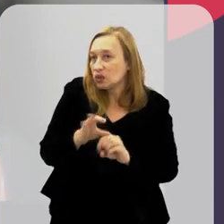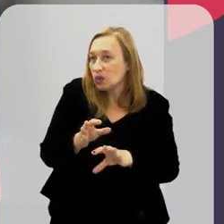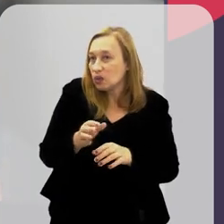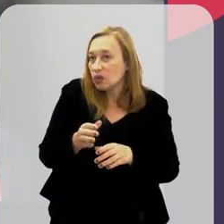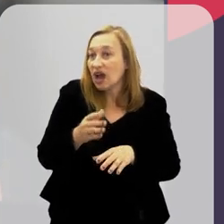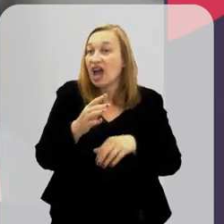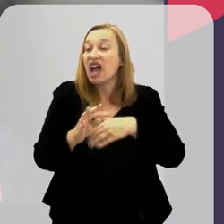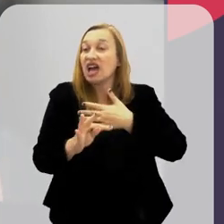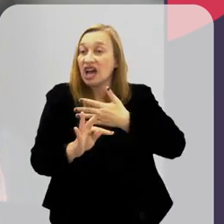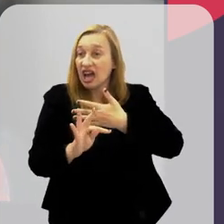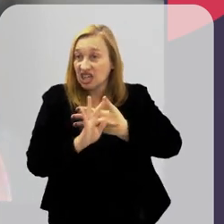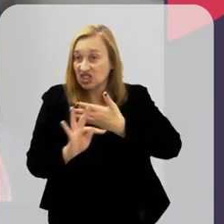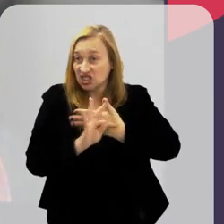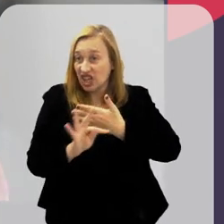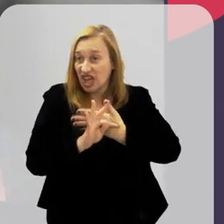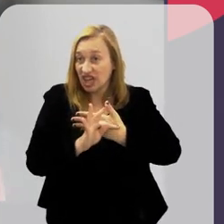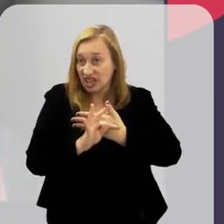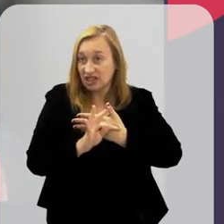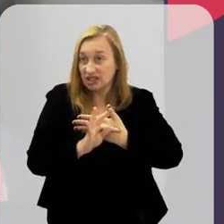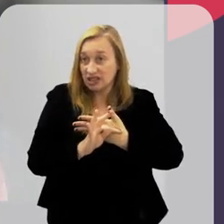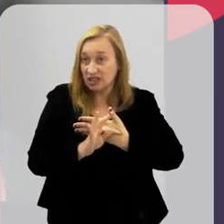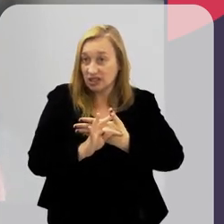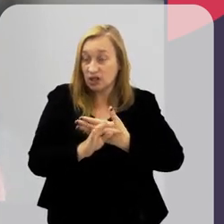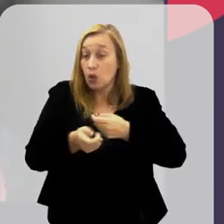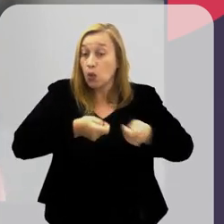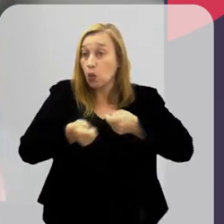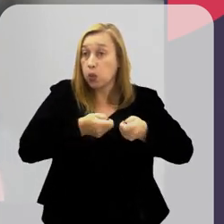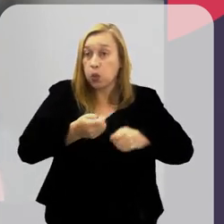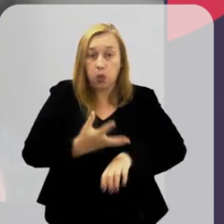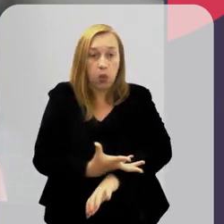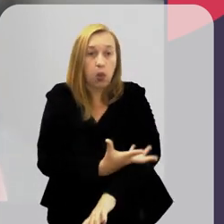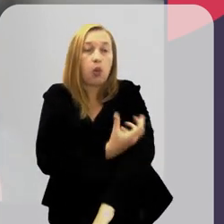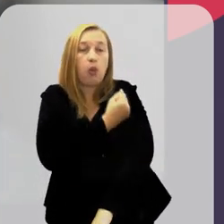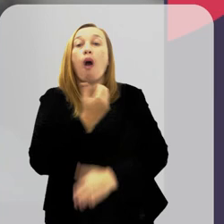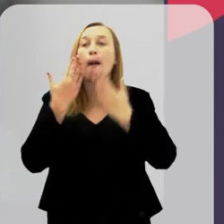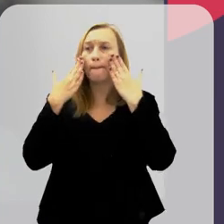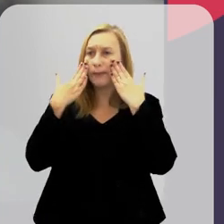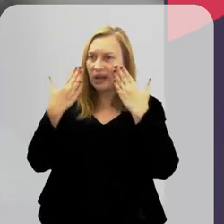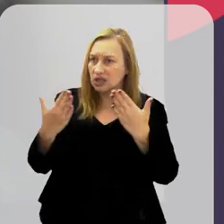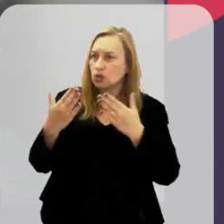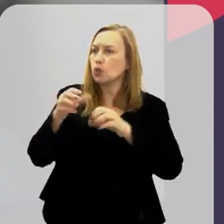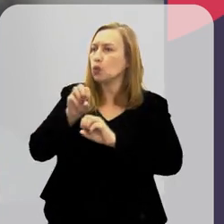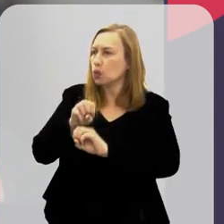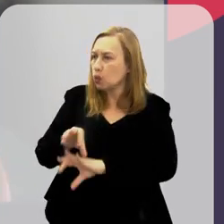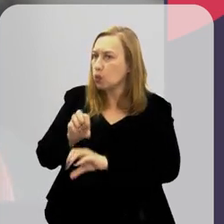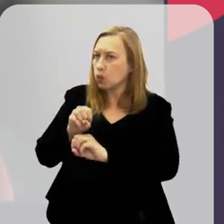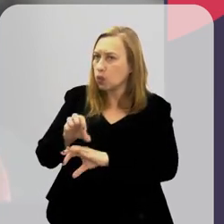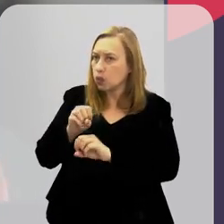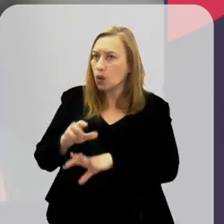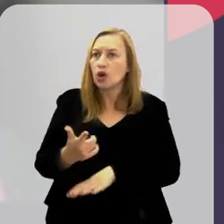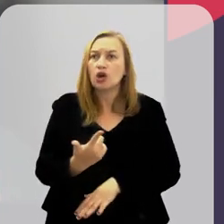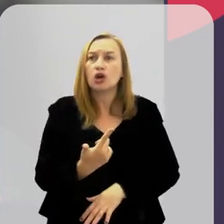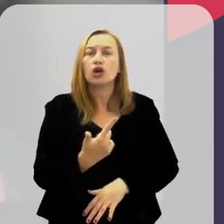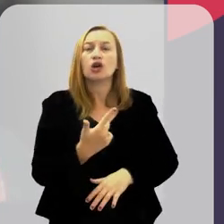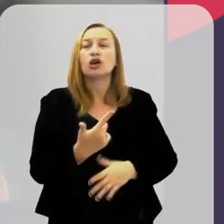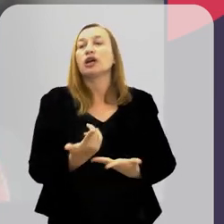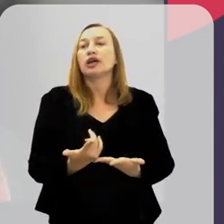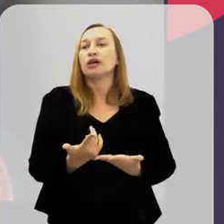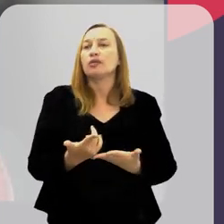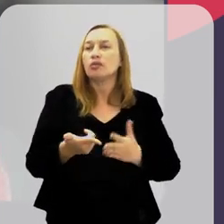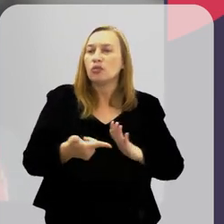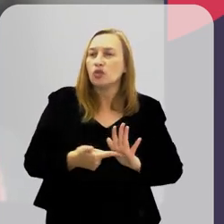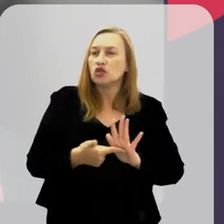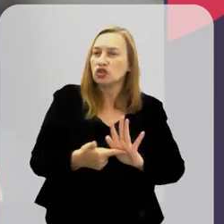de autocontrole emocional, que nem todo mundo se adequa a todas, mas a gente apresentou e a gente falou da existência de outras para que eles